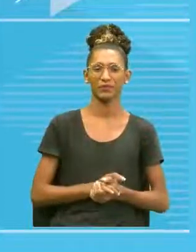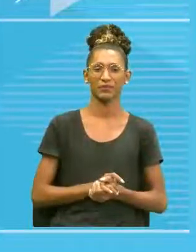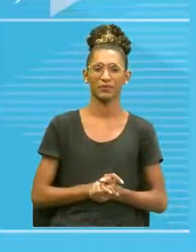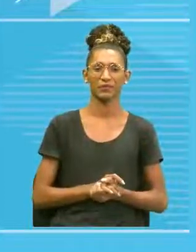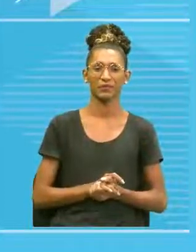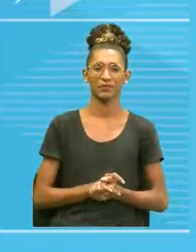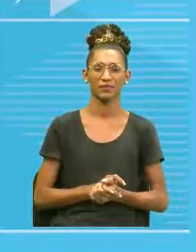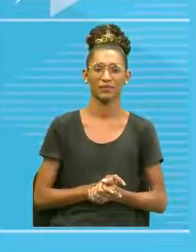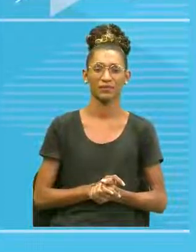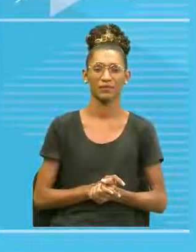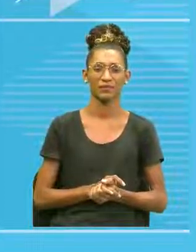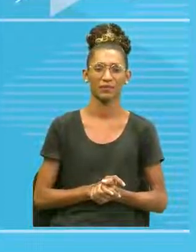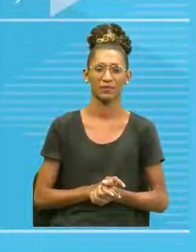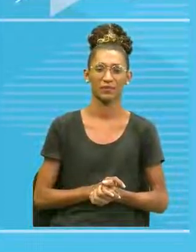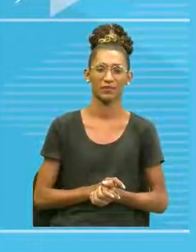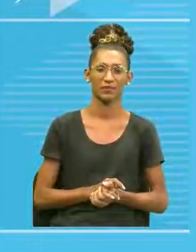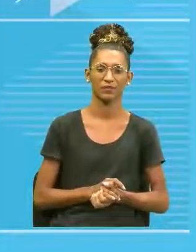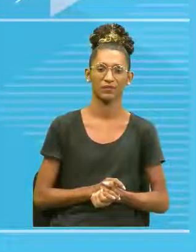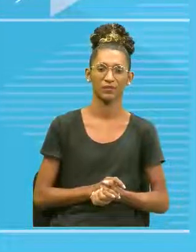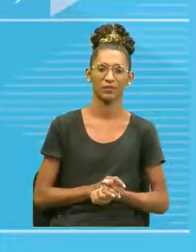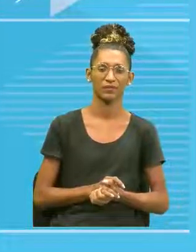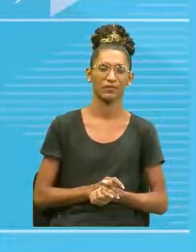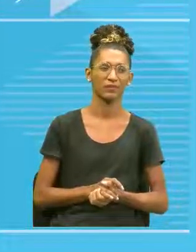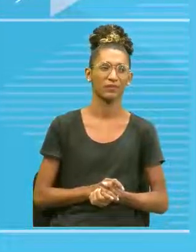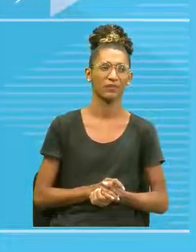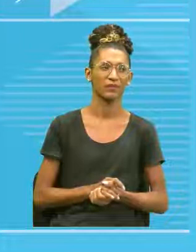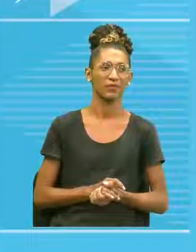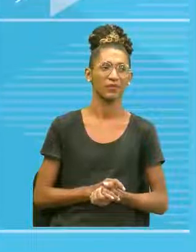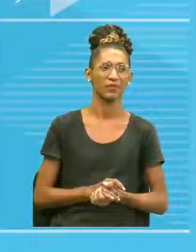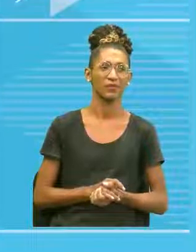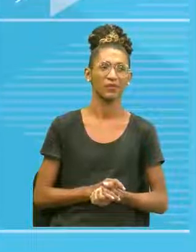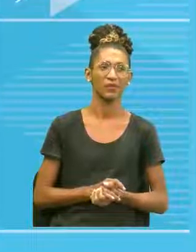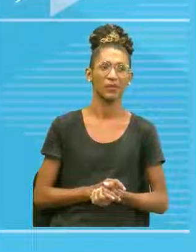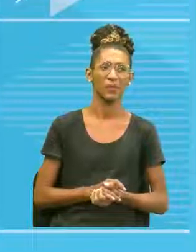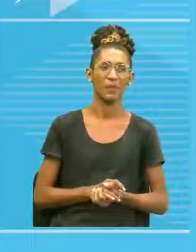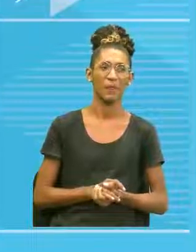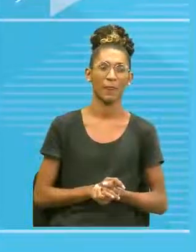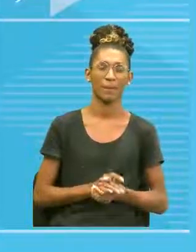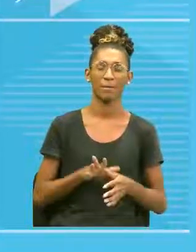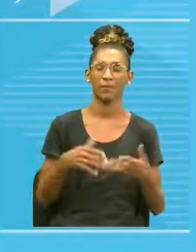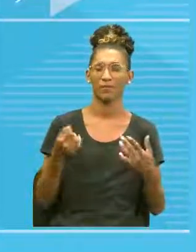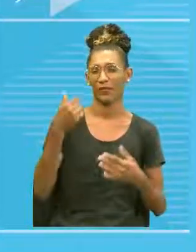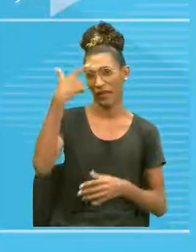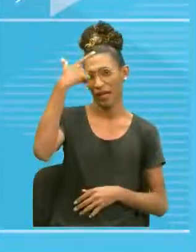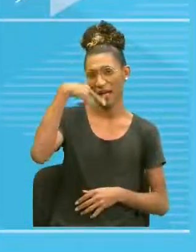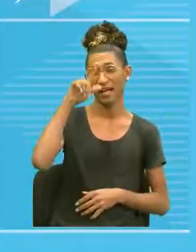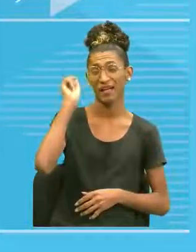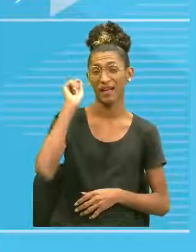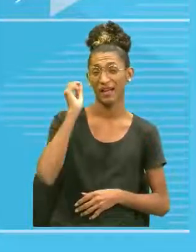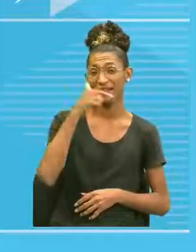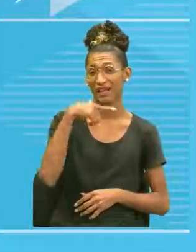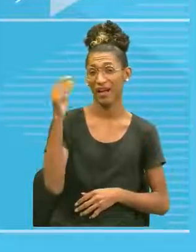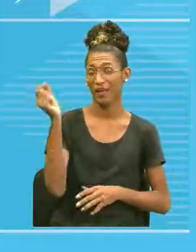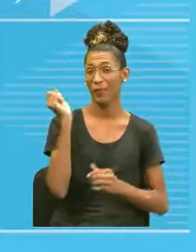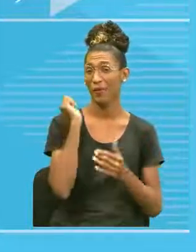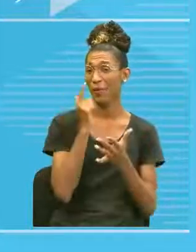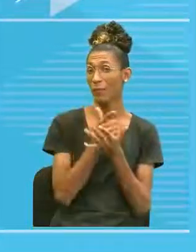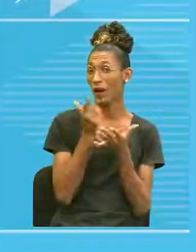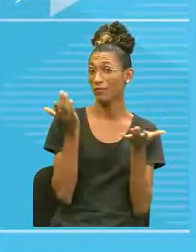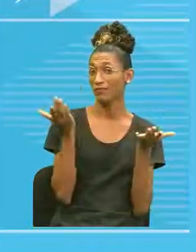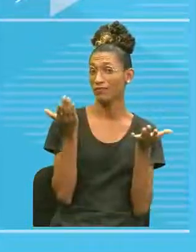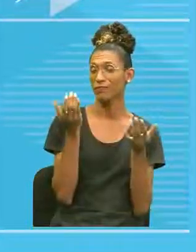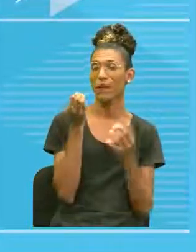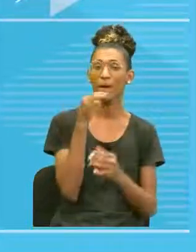para as festas para as baladas e ir de compras sair para comprar Quem foi que saiu para comprar nessa frase